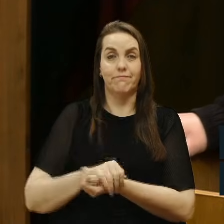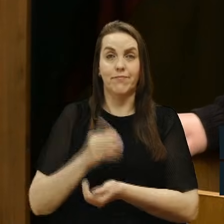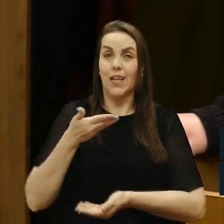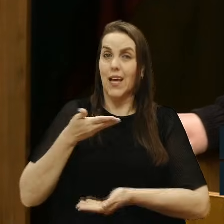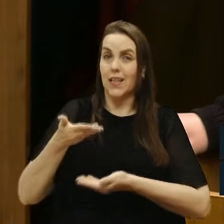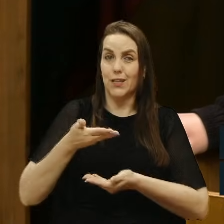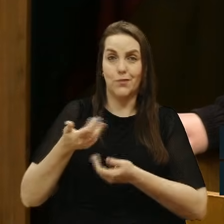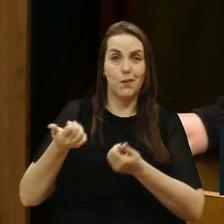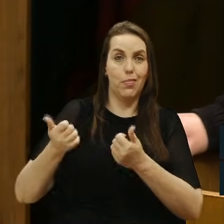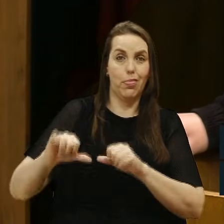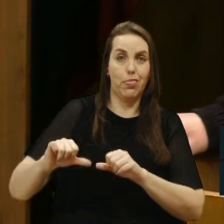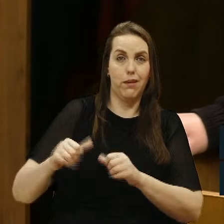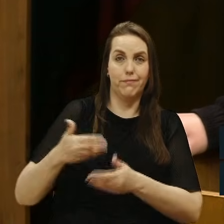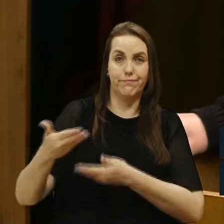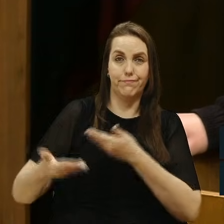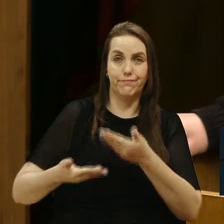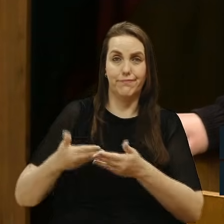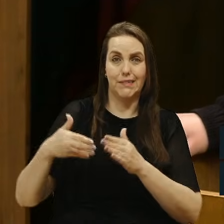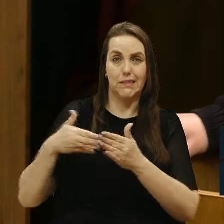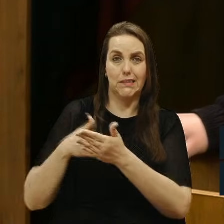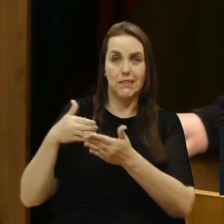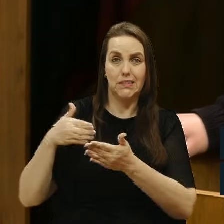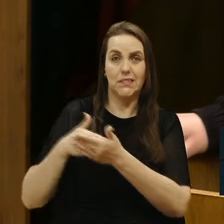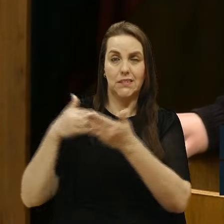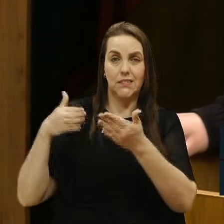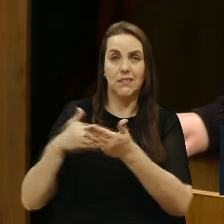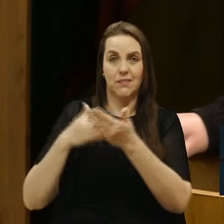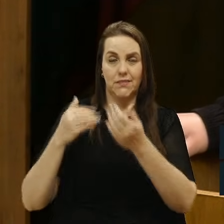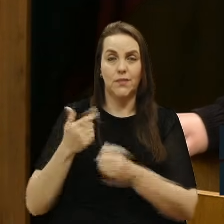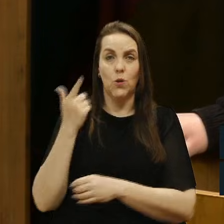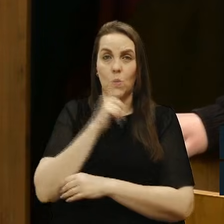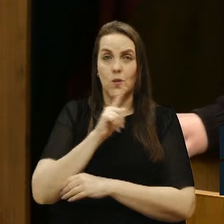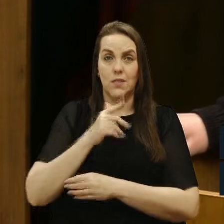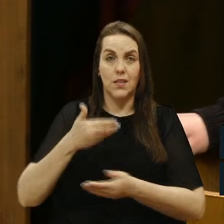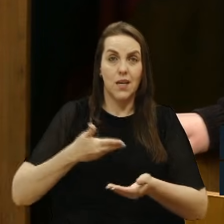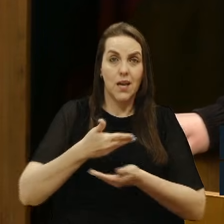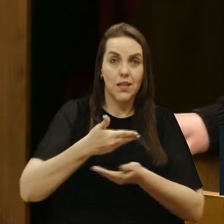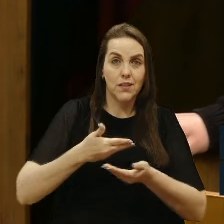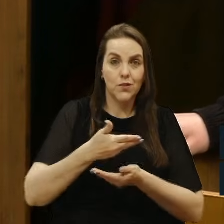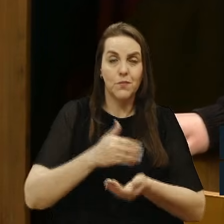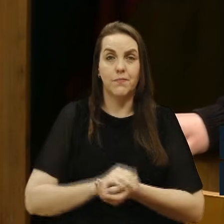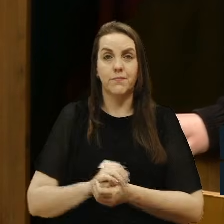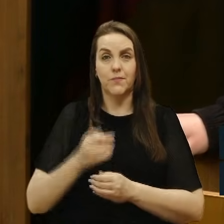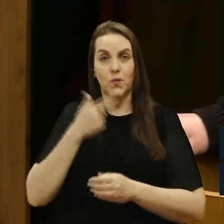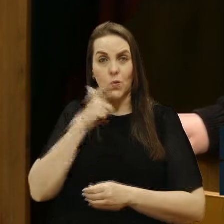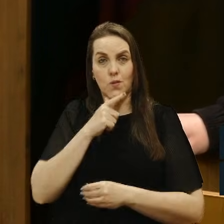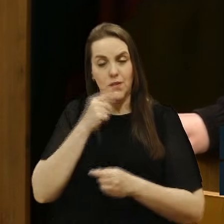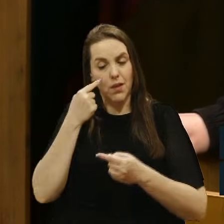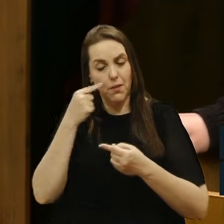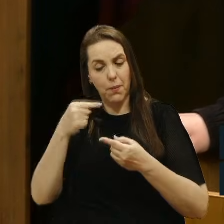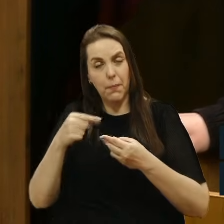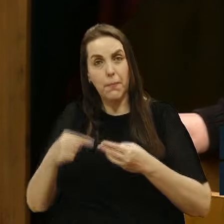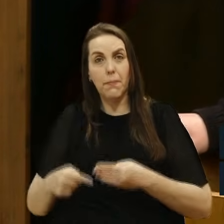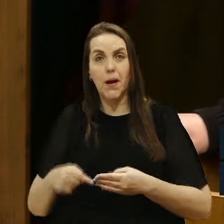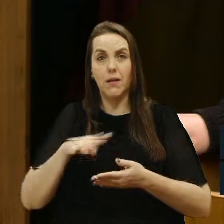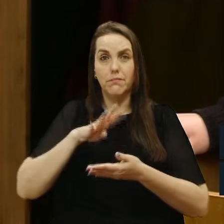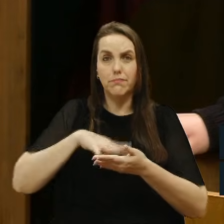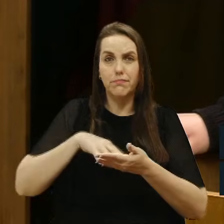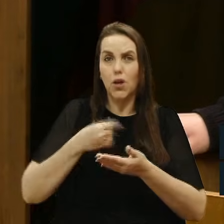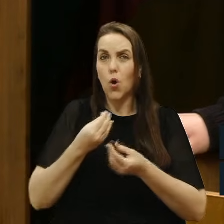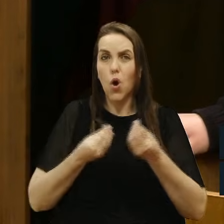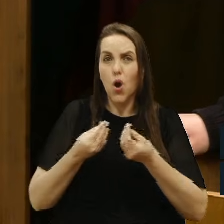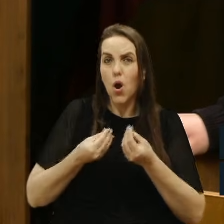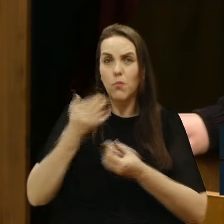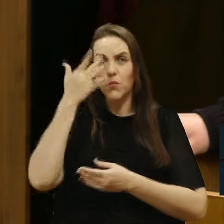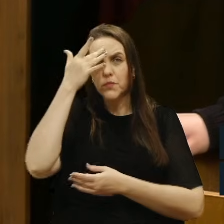atendimento precário, a dificuldade de conseguir ser atendido, de conseguir rever o seu reajuste, de